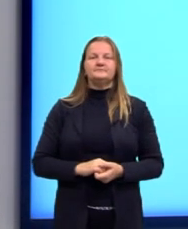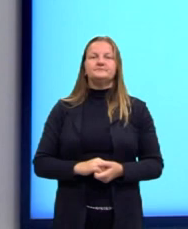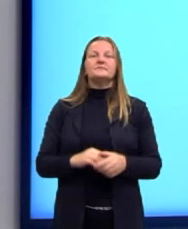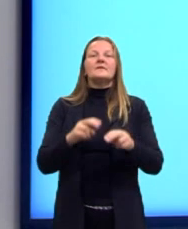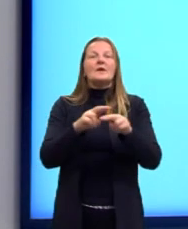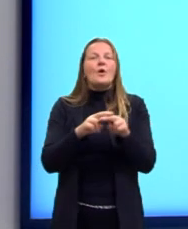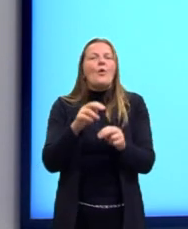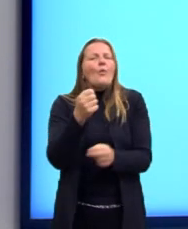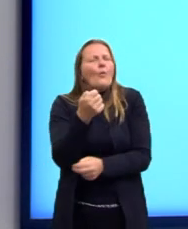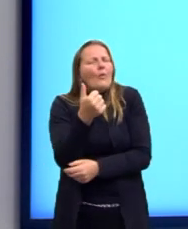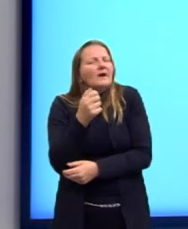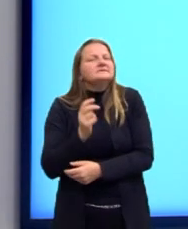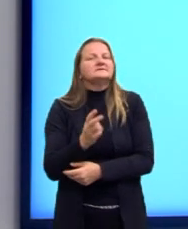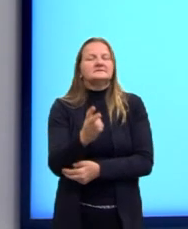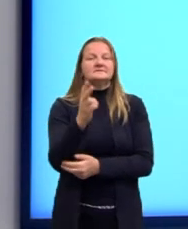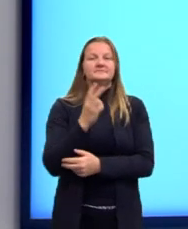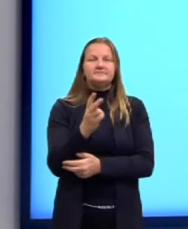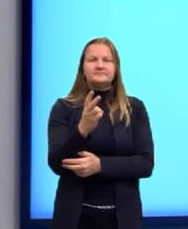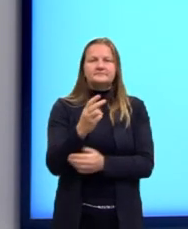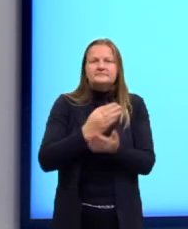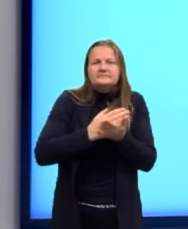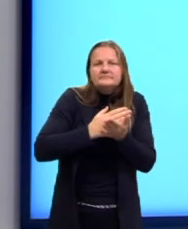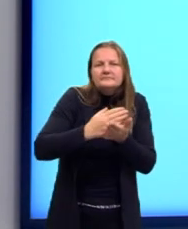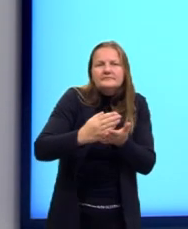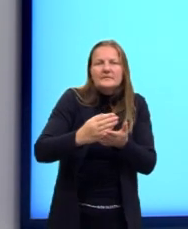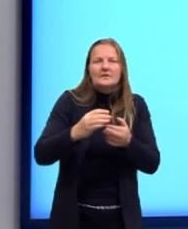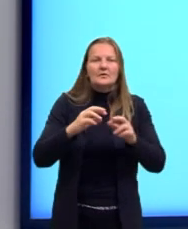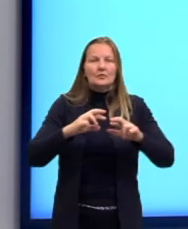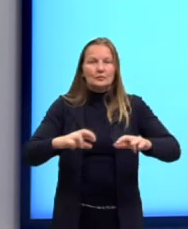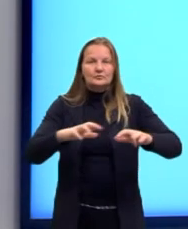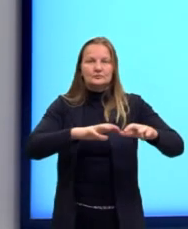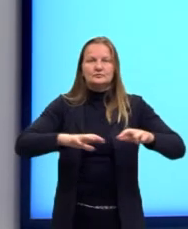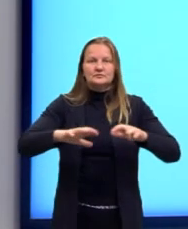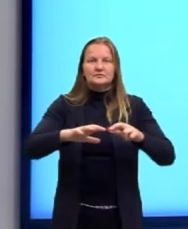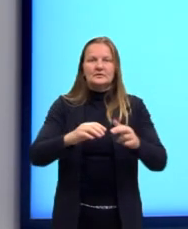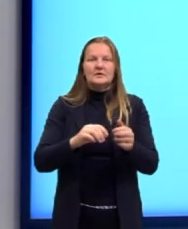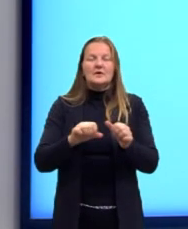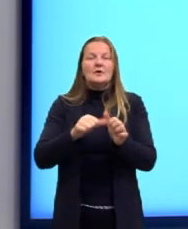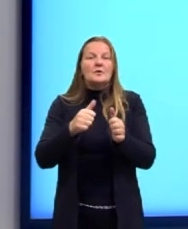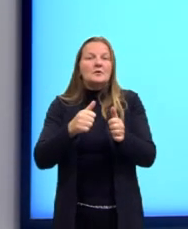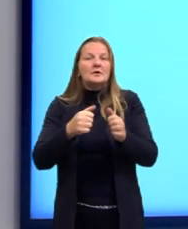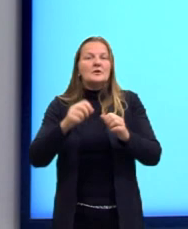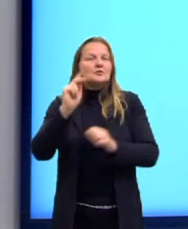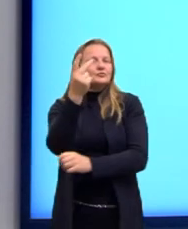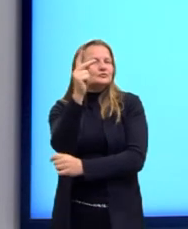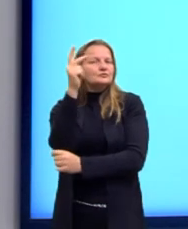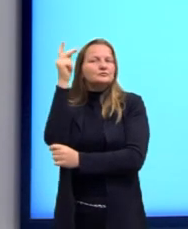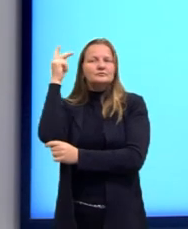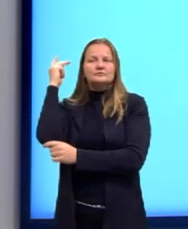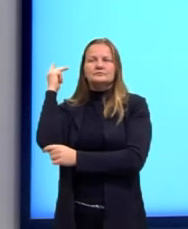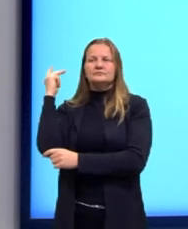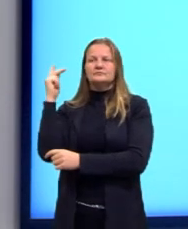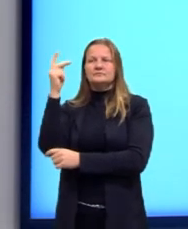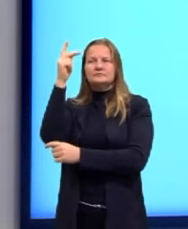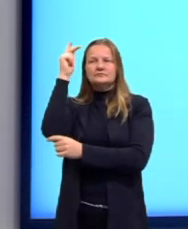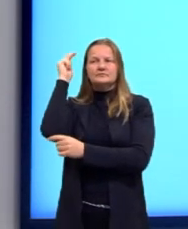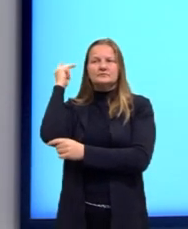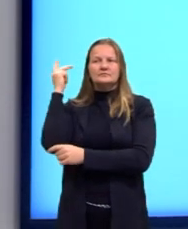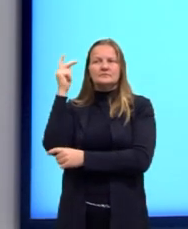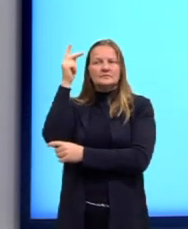geralmente o que vai originar esse regionalismo vende fatores históricos da cultura regional